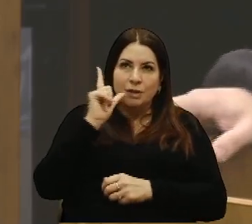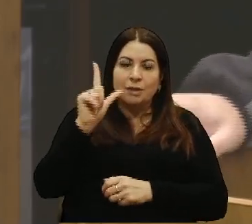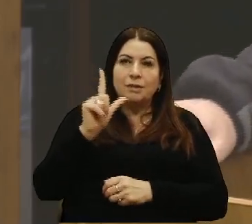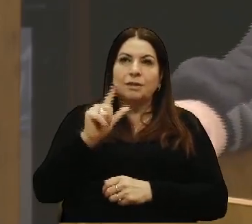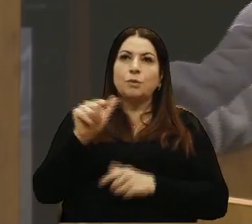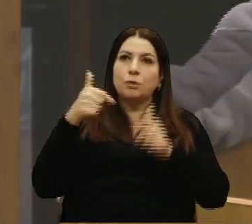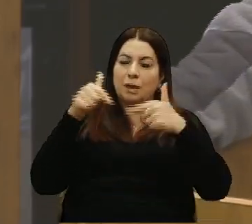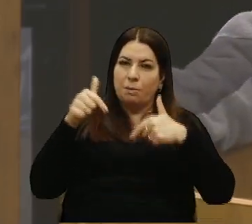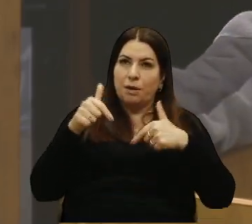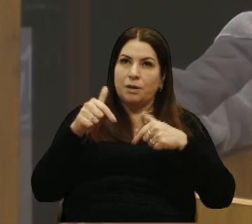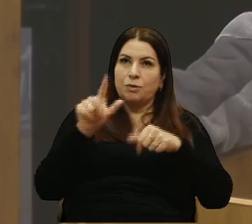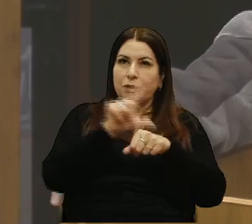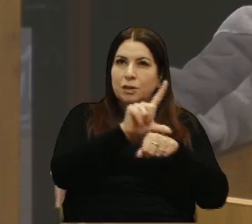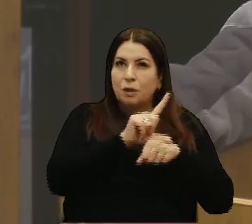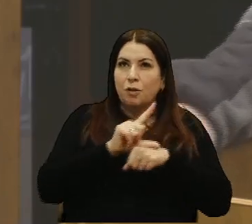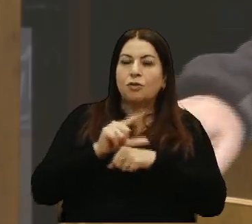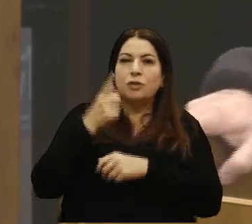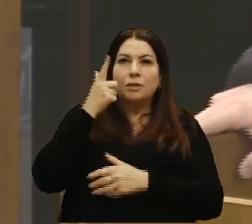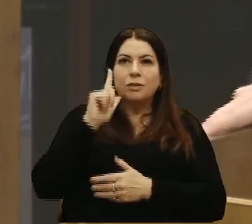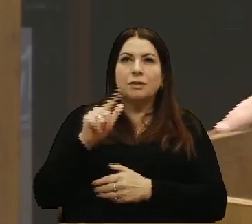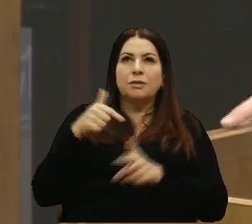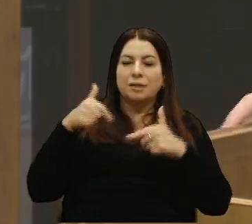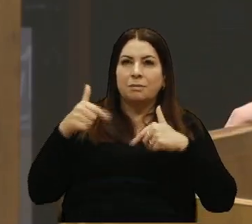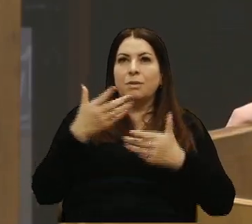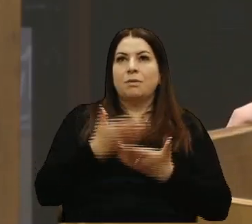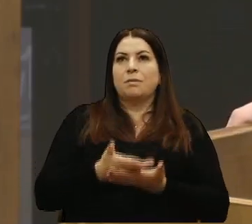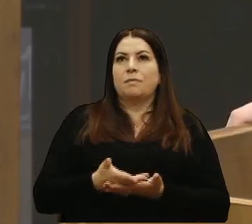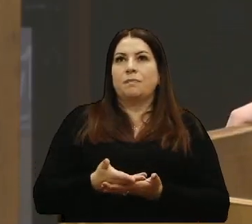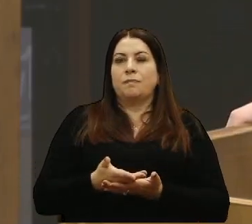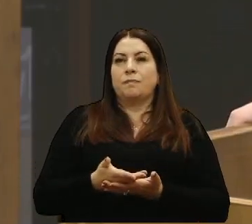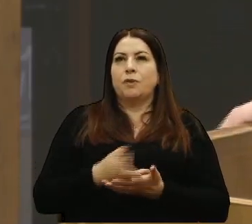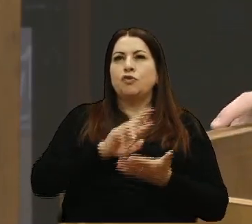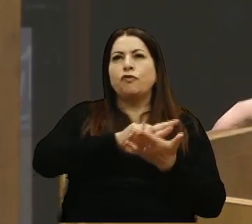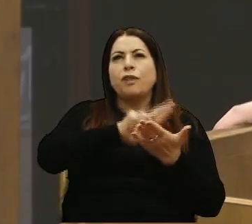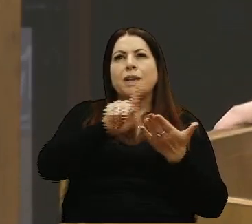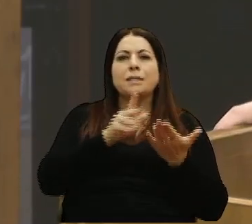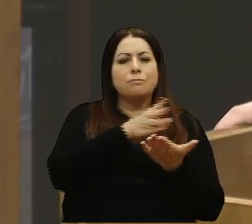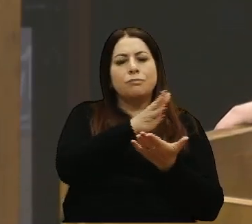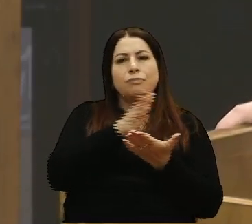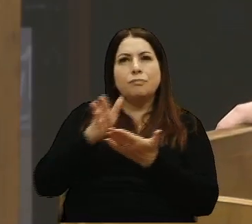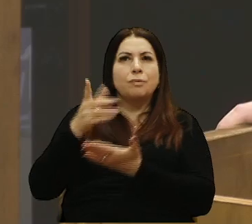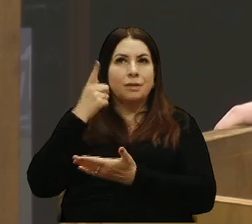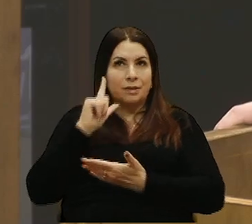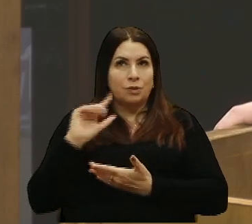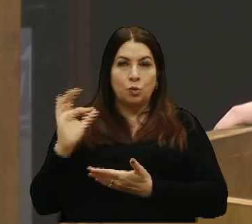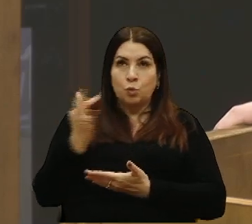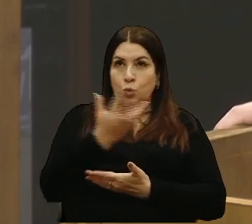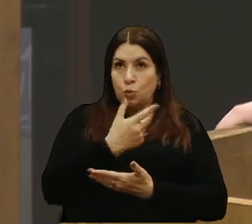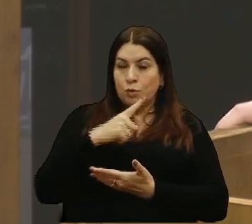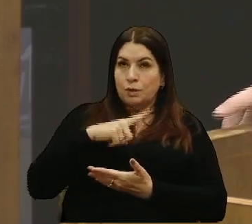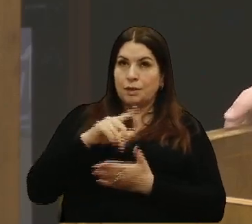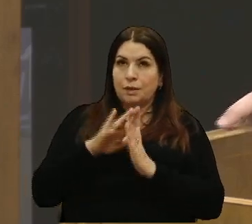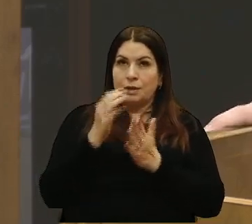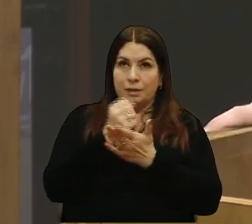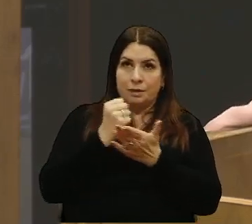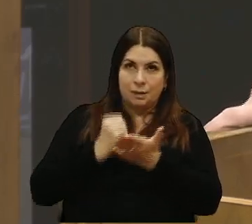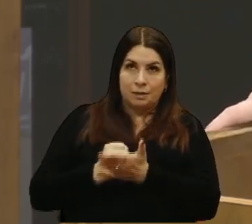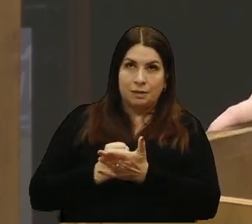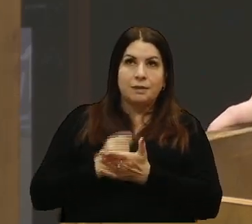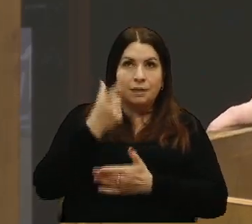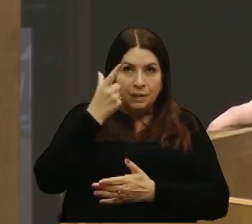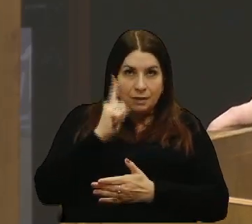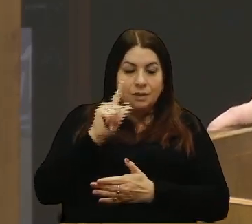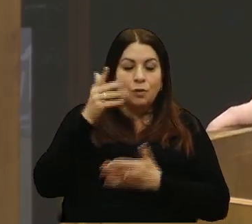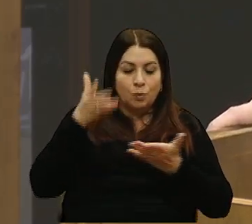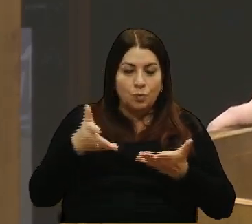os trabalhadores do comércio venceram, os trabalhadores de diversos ramos venceram. Todos aqueles que têm carteira assinada vencem